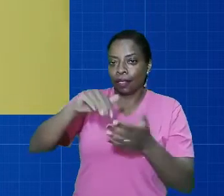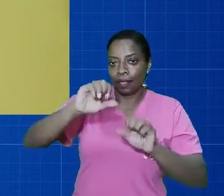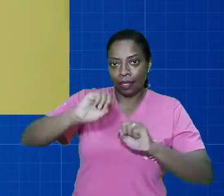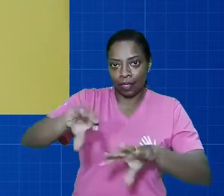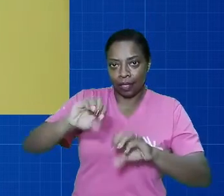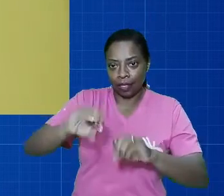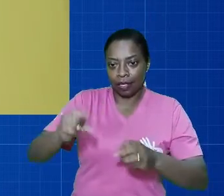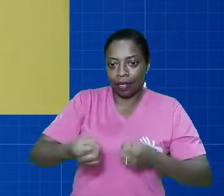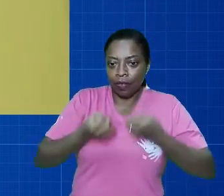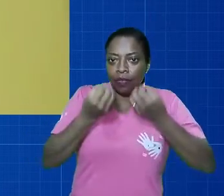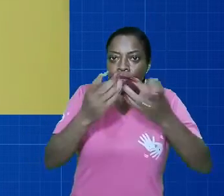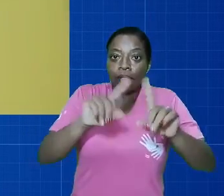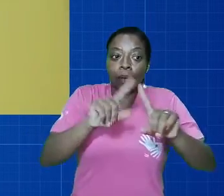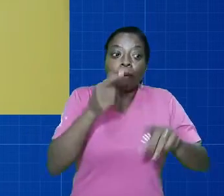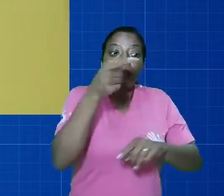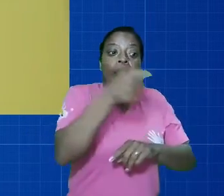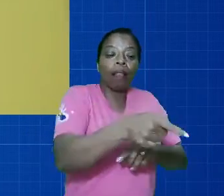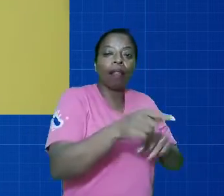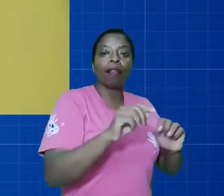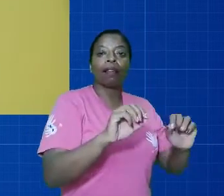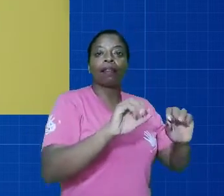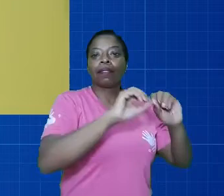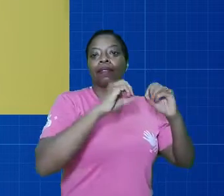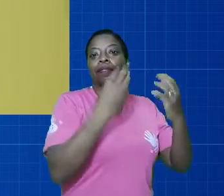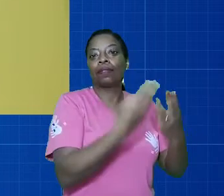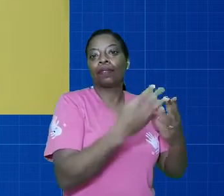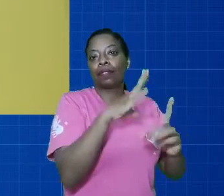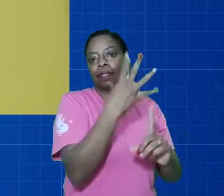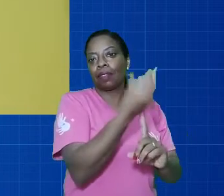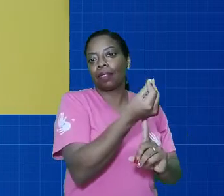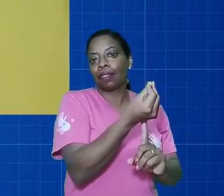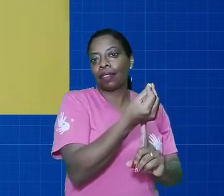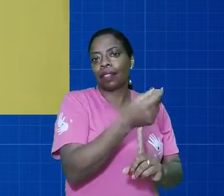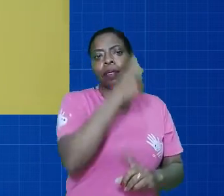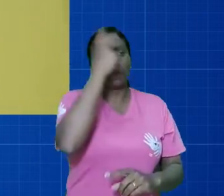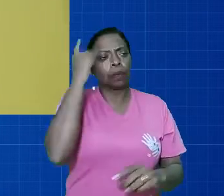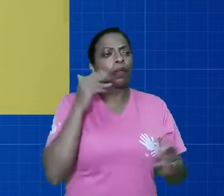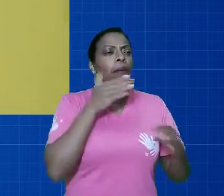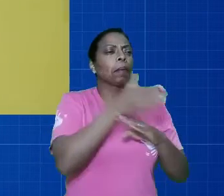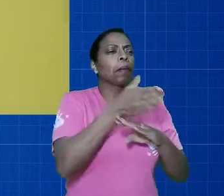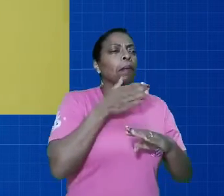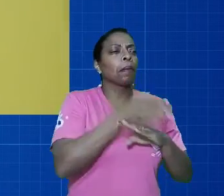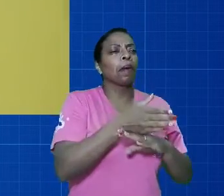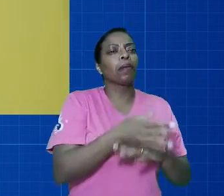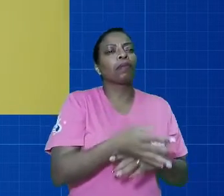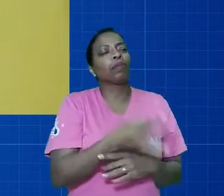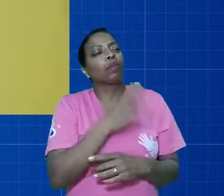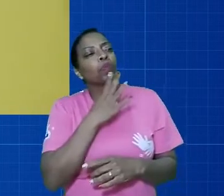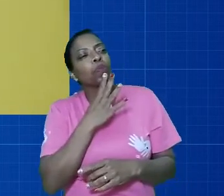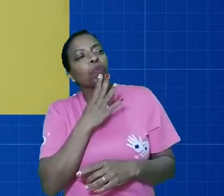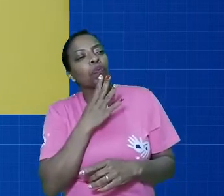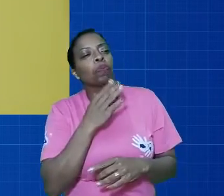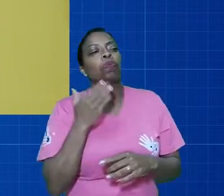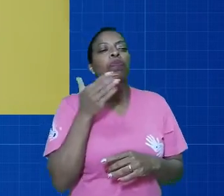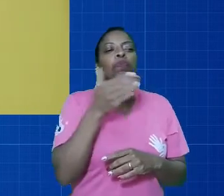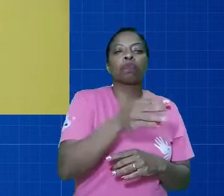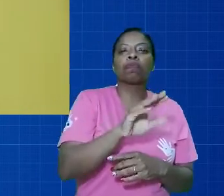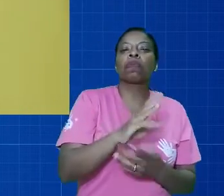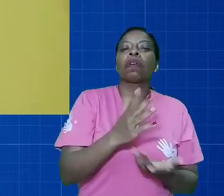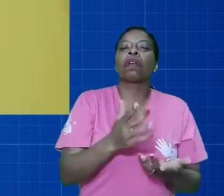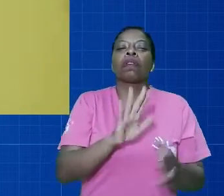as pessoas iam lá na oficina de artes também porque iam lá fazer hora de atividade, né? Porque era um espaço